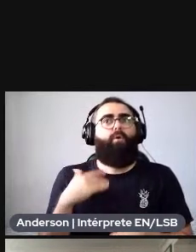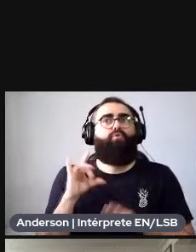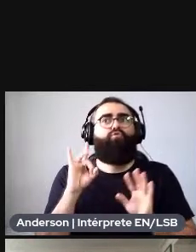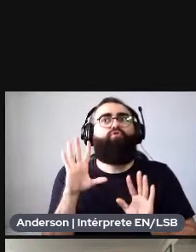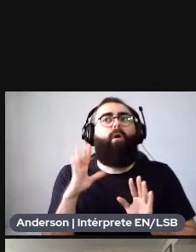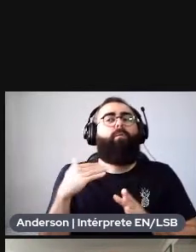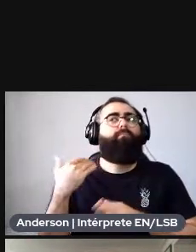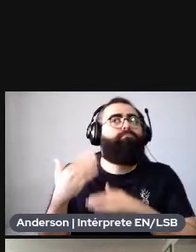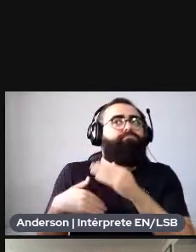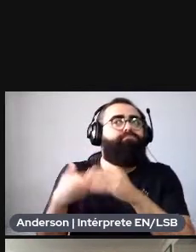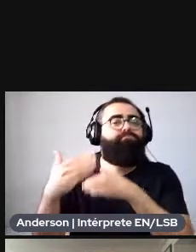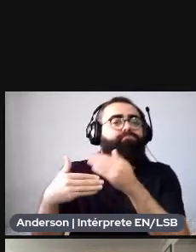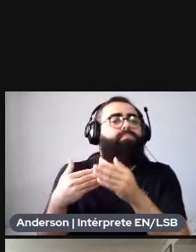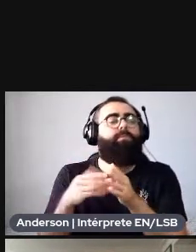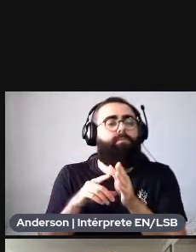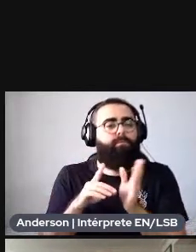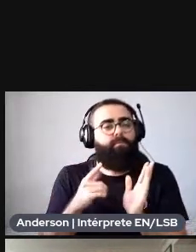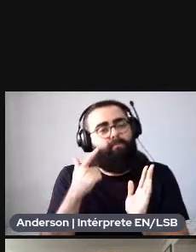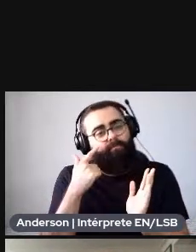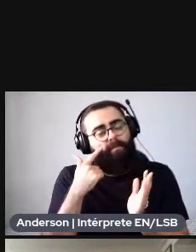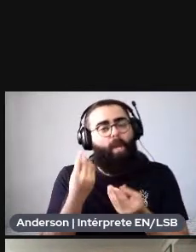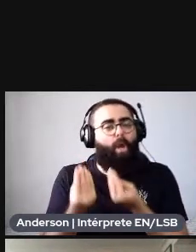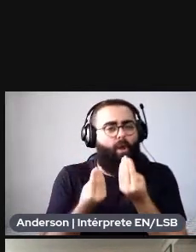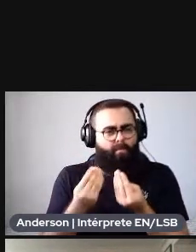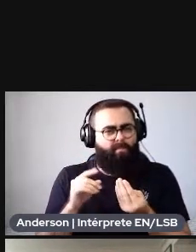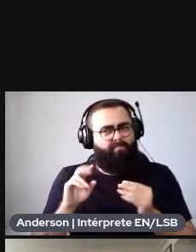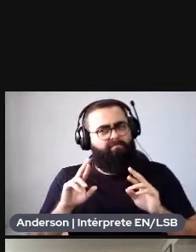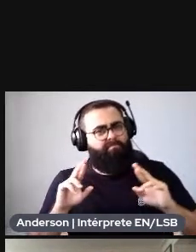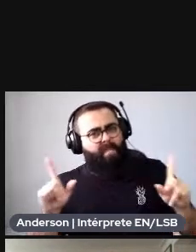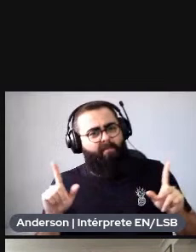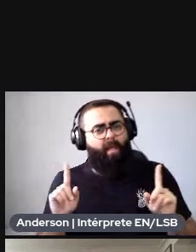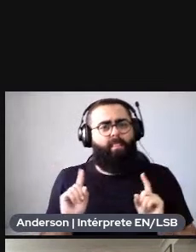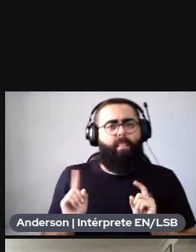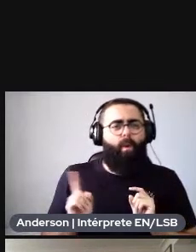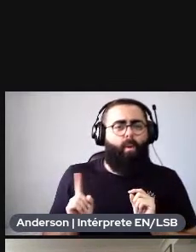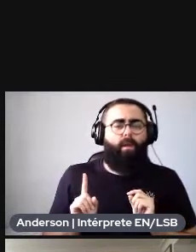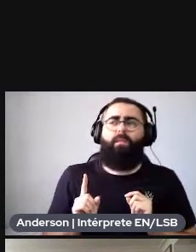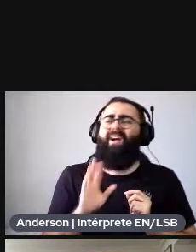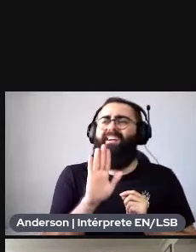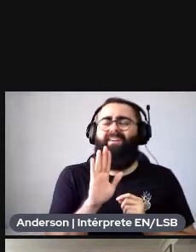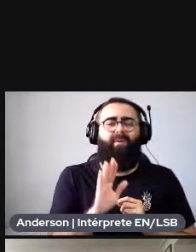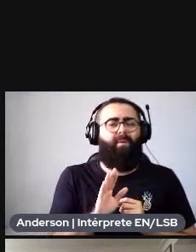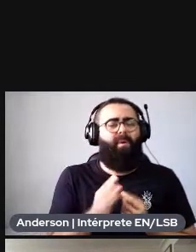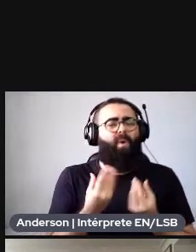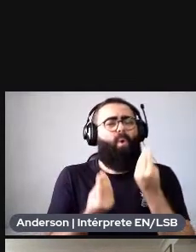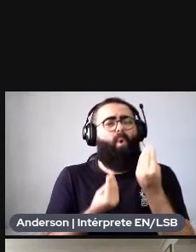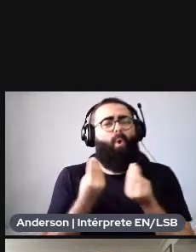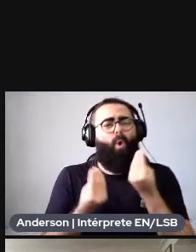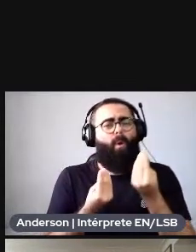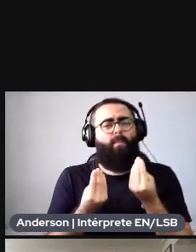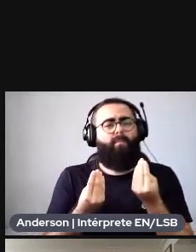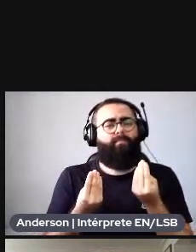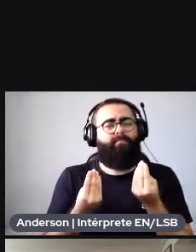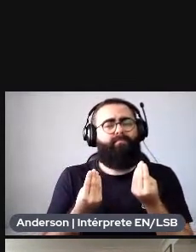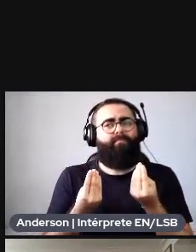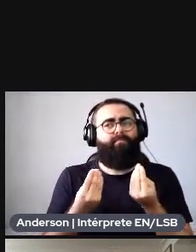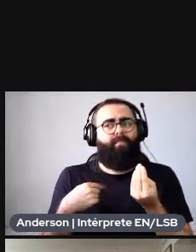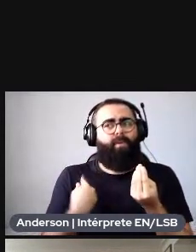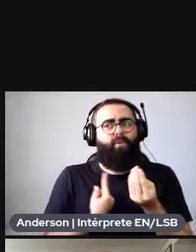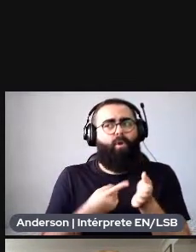desenvolvimento, e a pergunta que se coloca é, de facto, esta. Como é que podemos lidar com isto